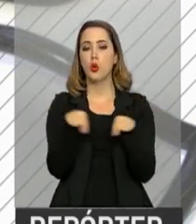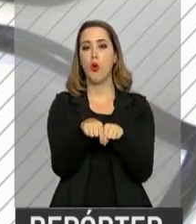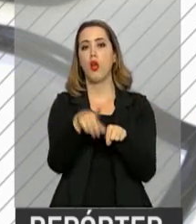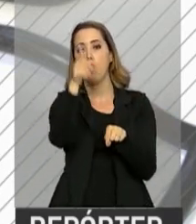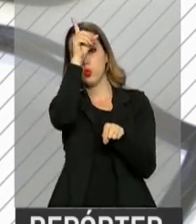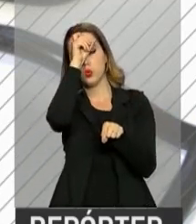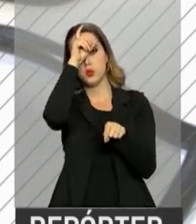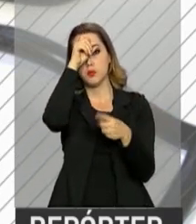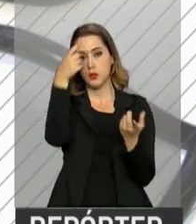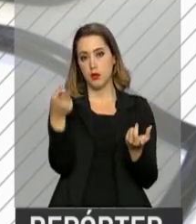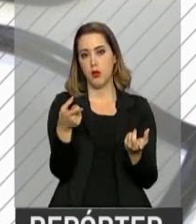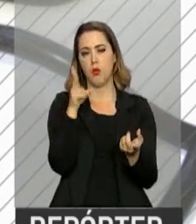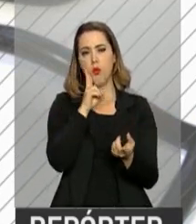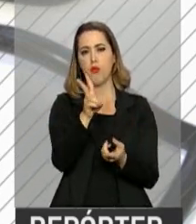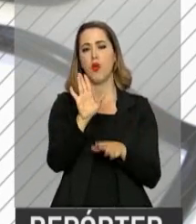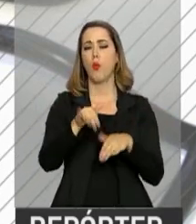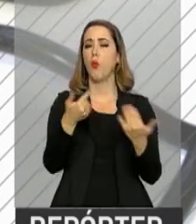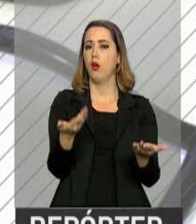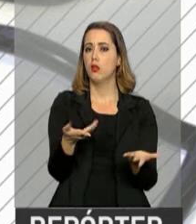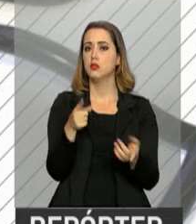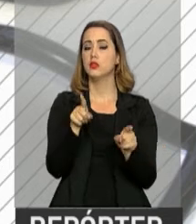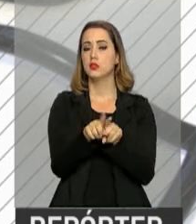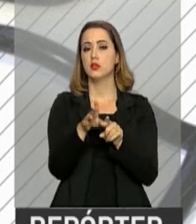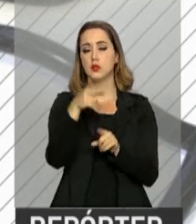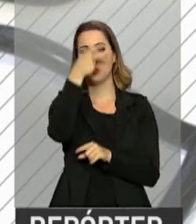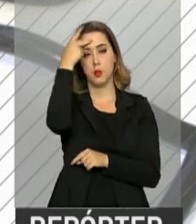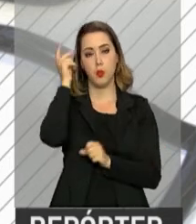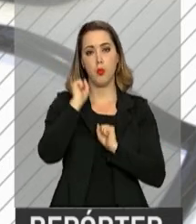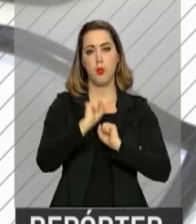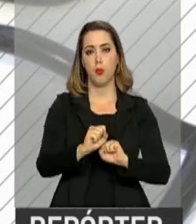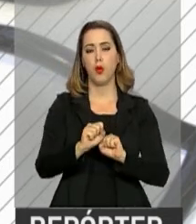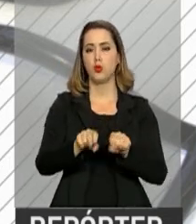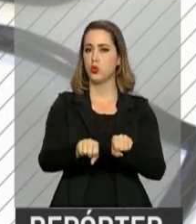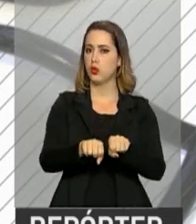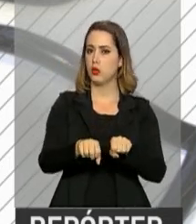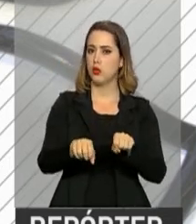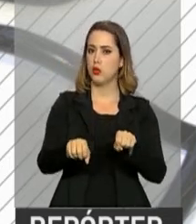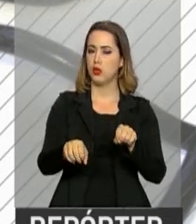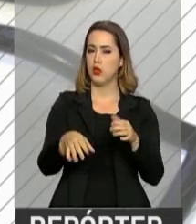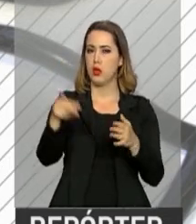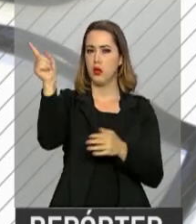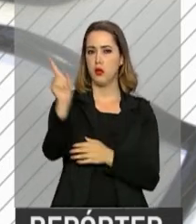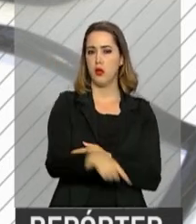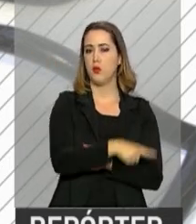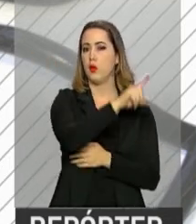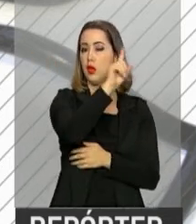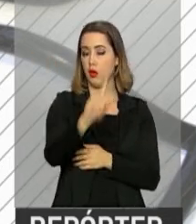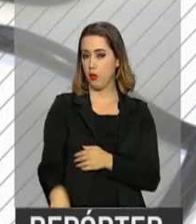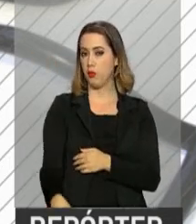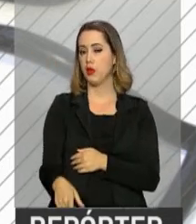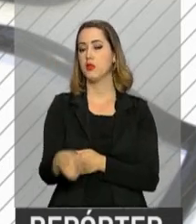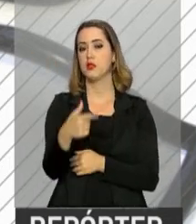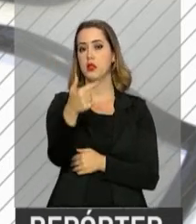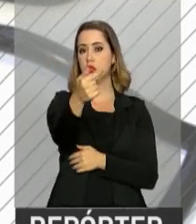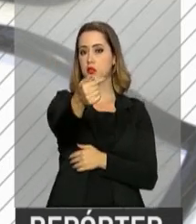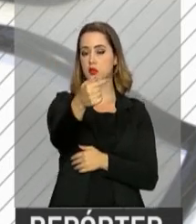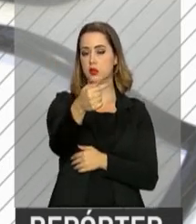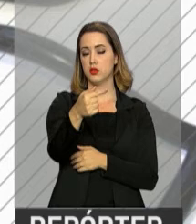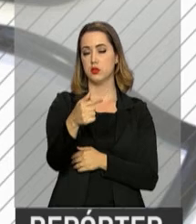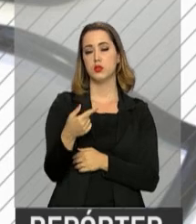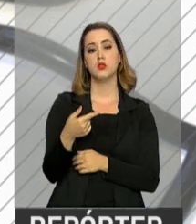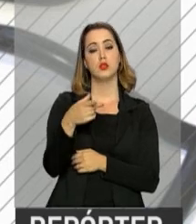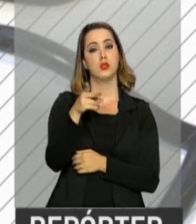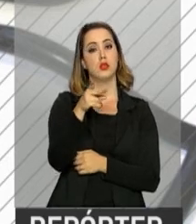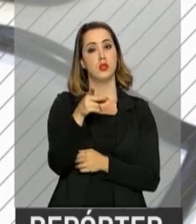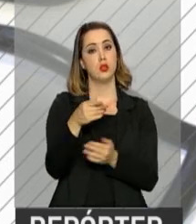de internações. Os consumidores ainda podem quebrar o contrato nos 7 primeiros dias de vigência do plano e